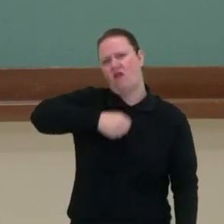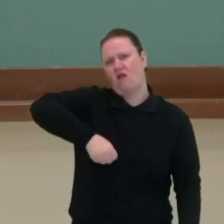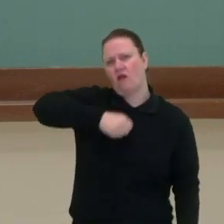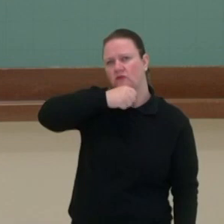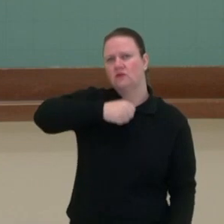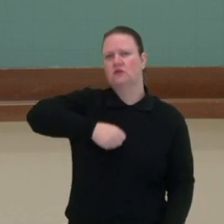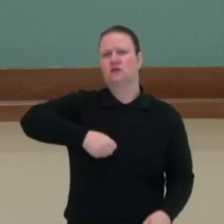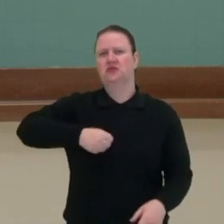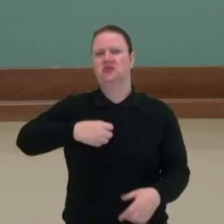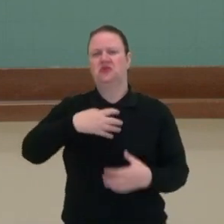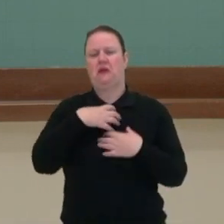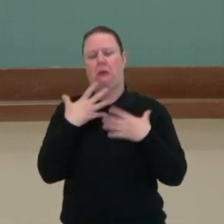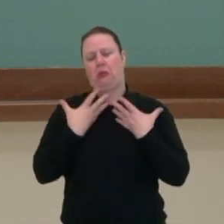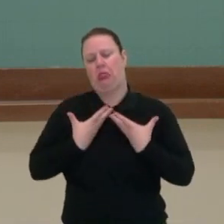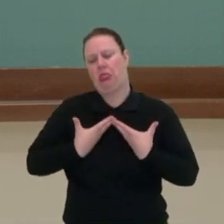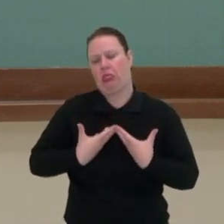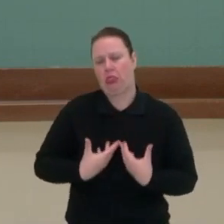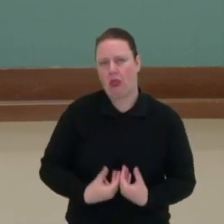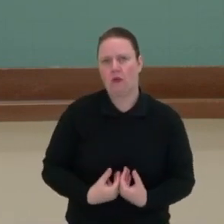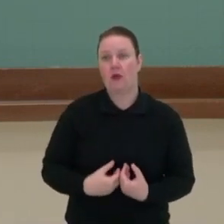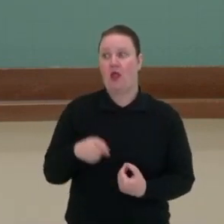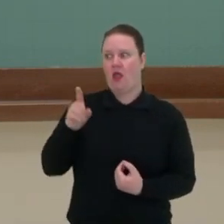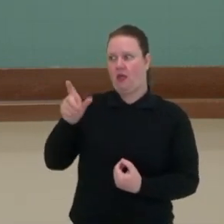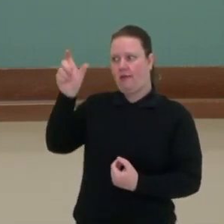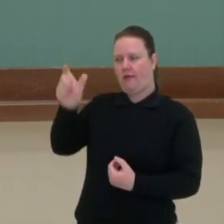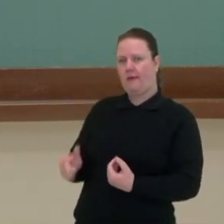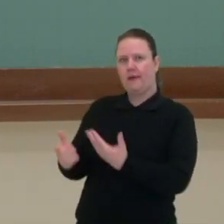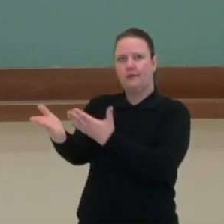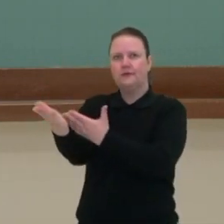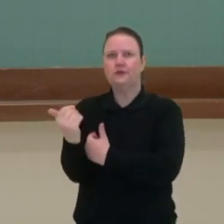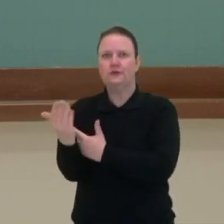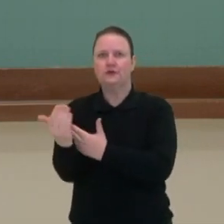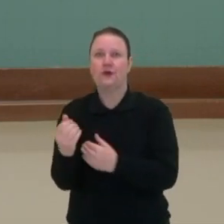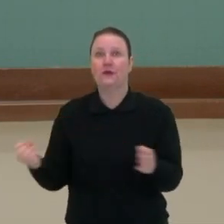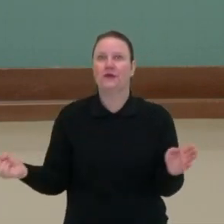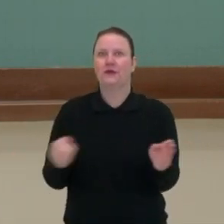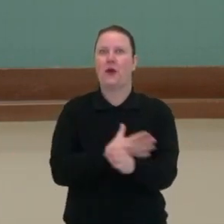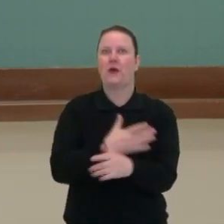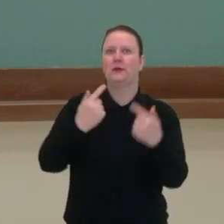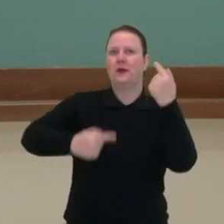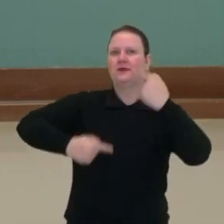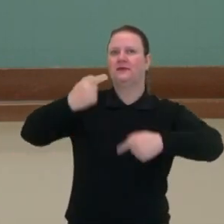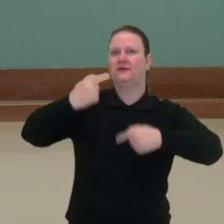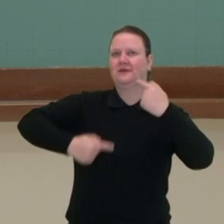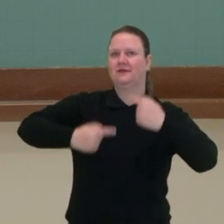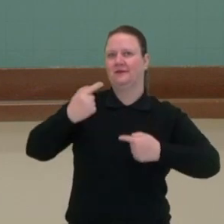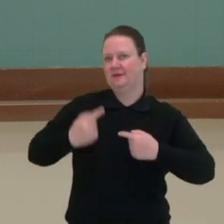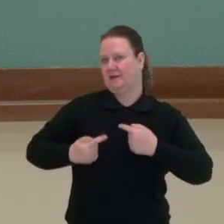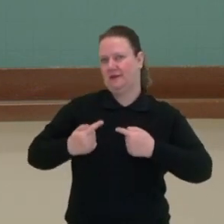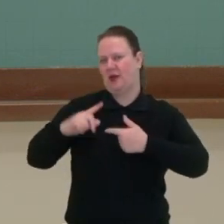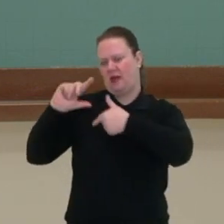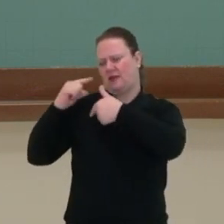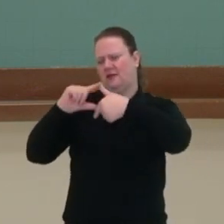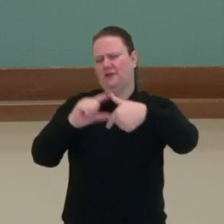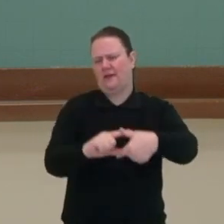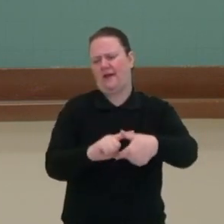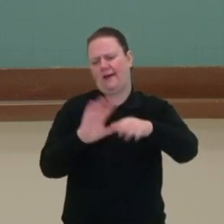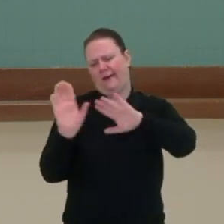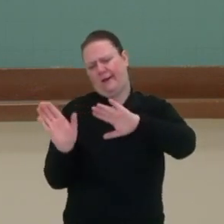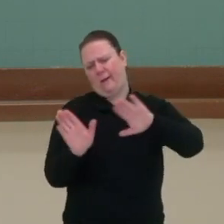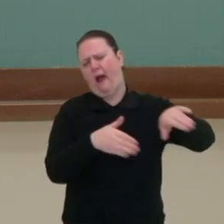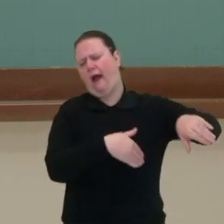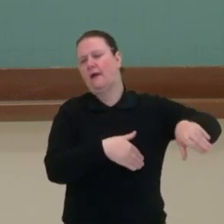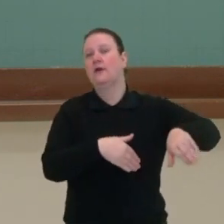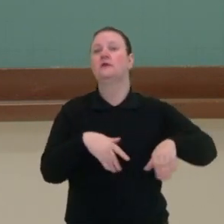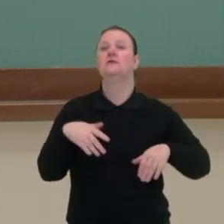imagem mais cansada. Ele seria o jovem, o novo na política, combatendo essa velha e tradicional política brasileira. Ele